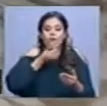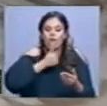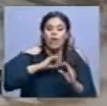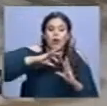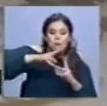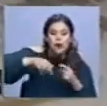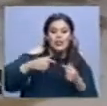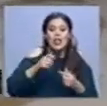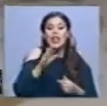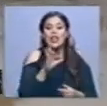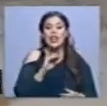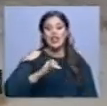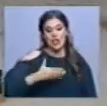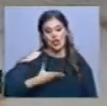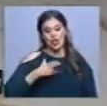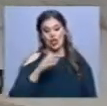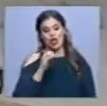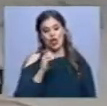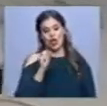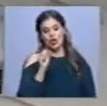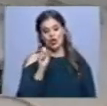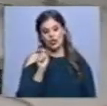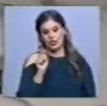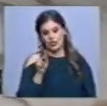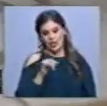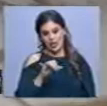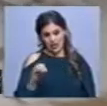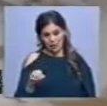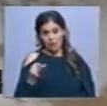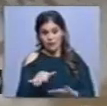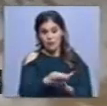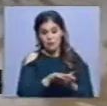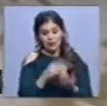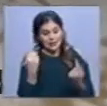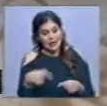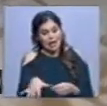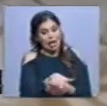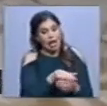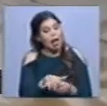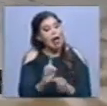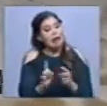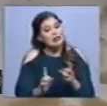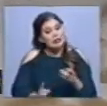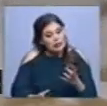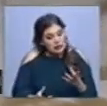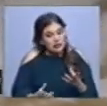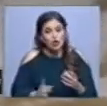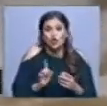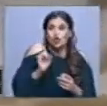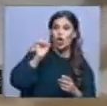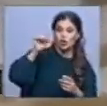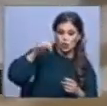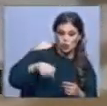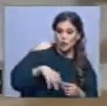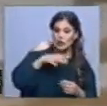hidrogénio, abundância de hidrogénio. Ora, esse marcador é utilizado nas zonas mais a norte e mais a sul para dizer que existe